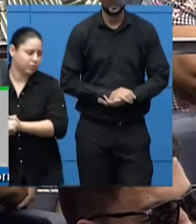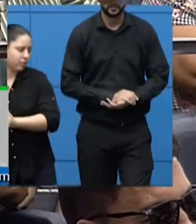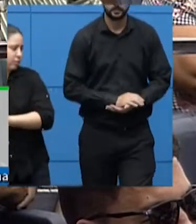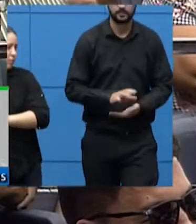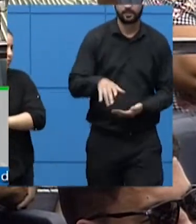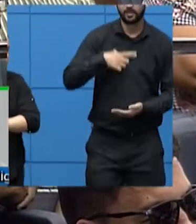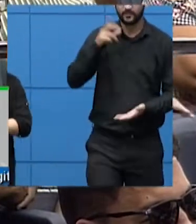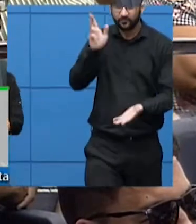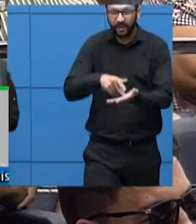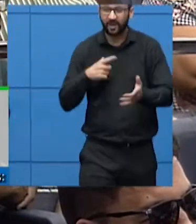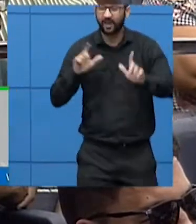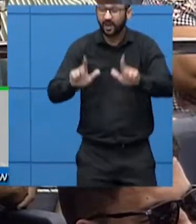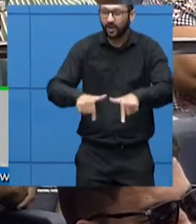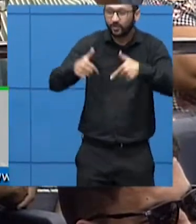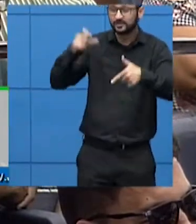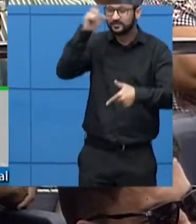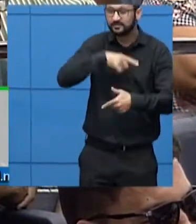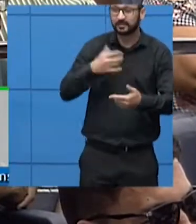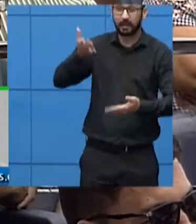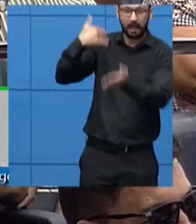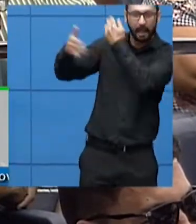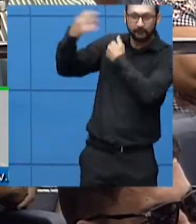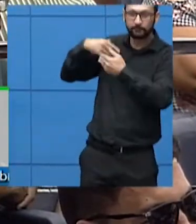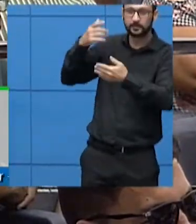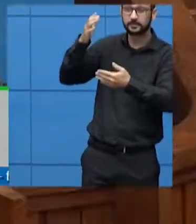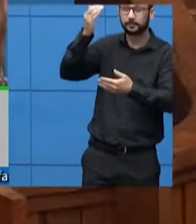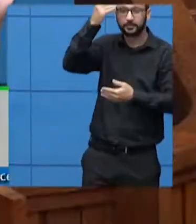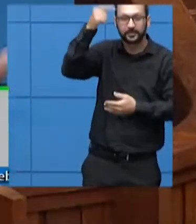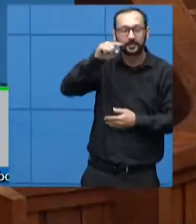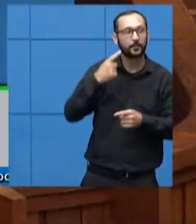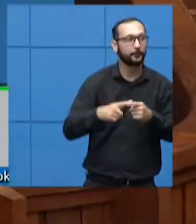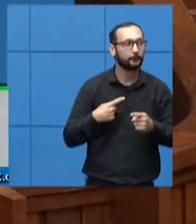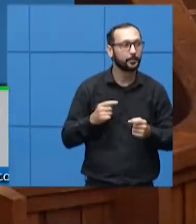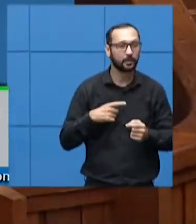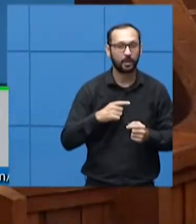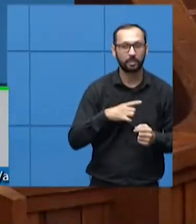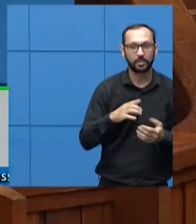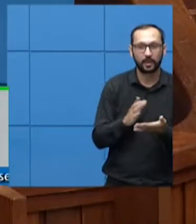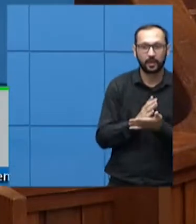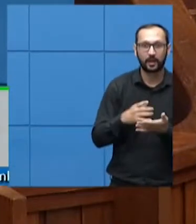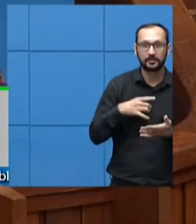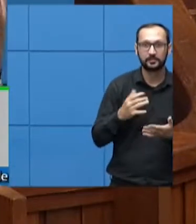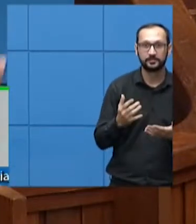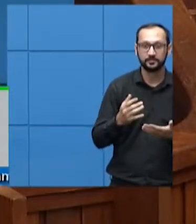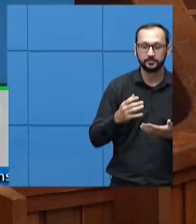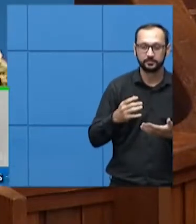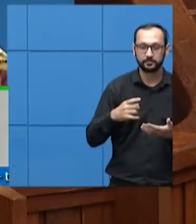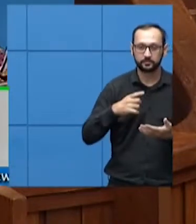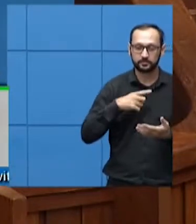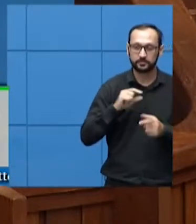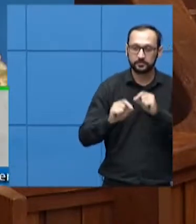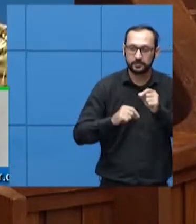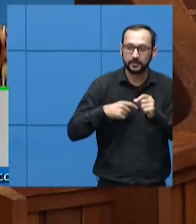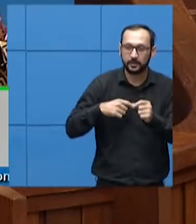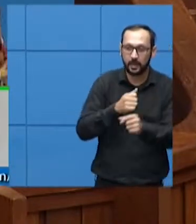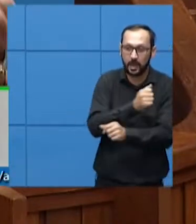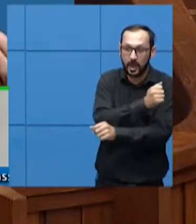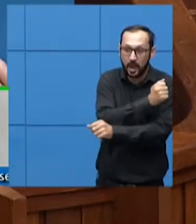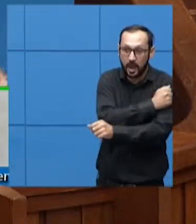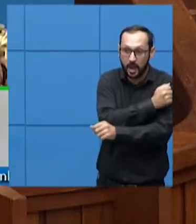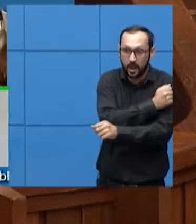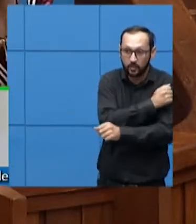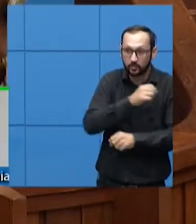muito grande, só quem está há muito tempo nessa área para entender por que essa defesa. Nós trouxemos estudantes